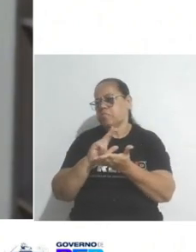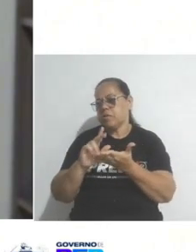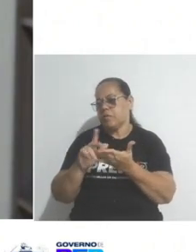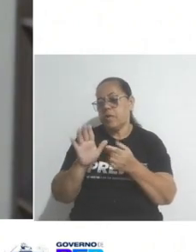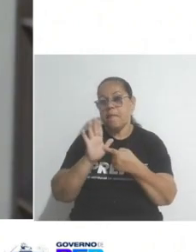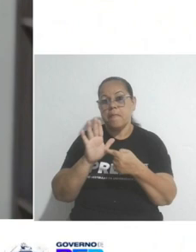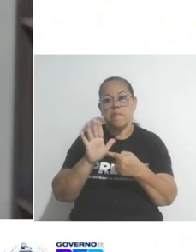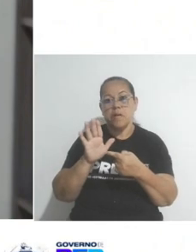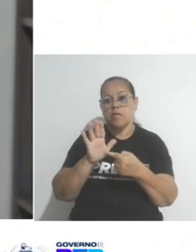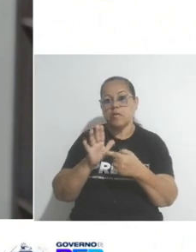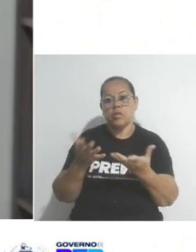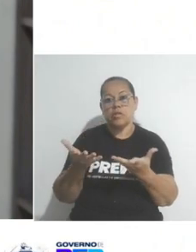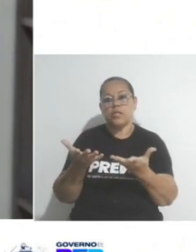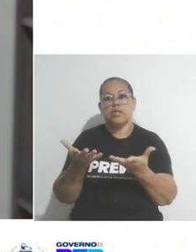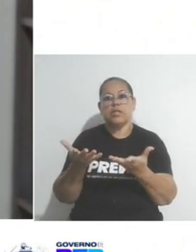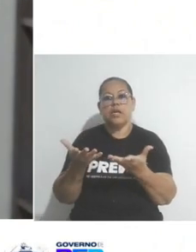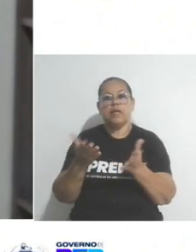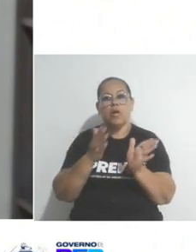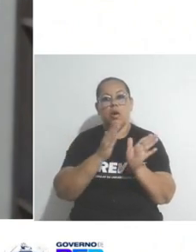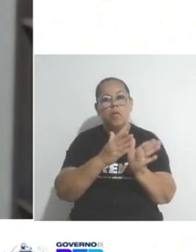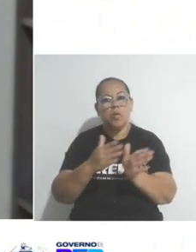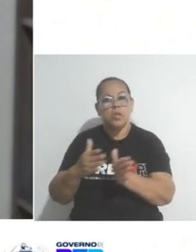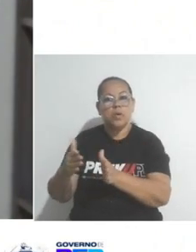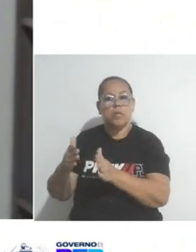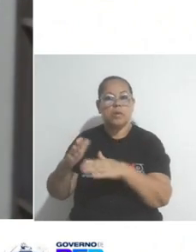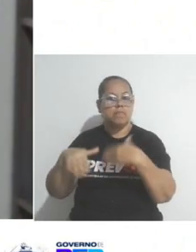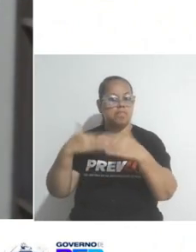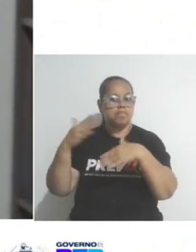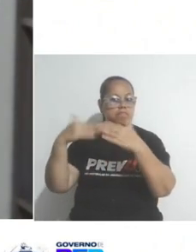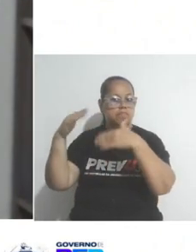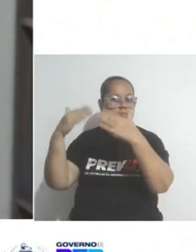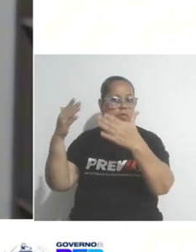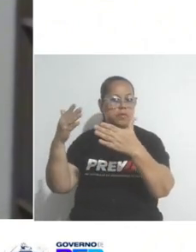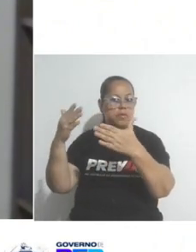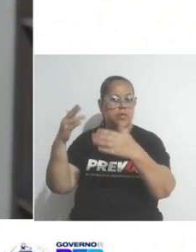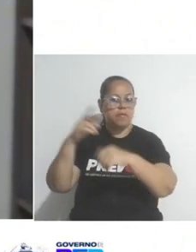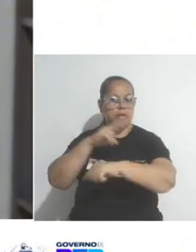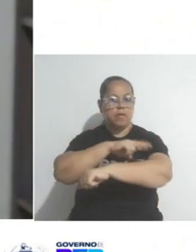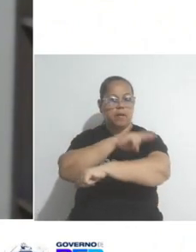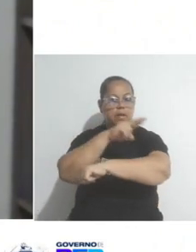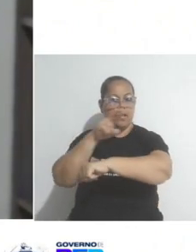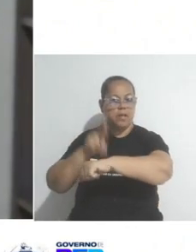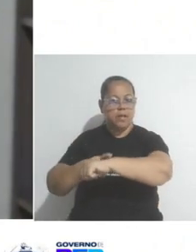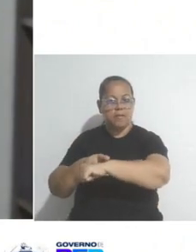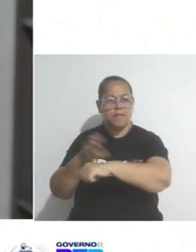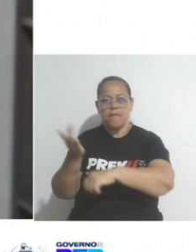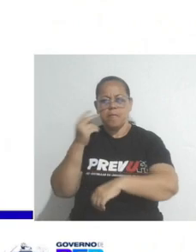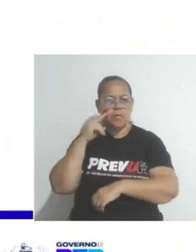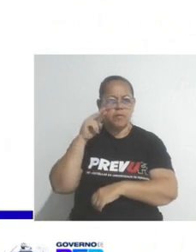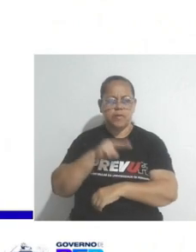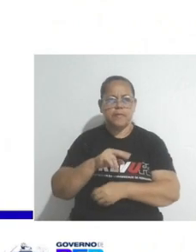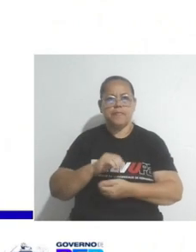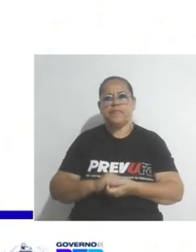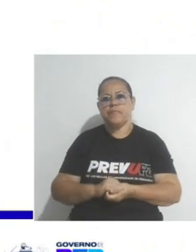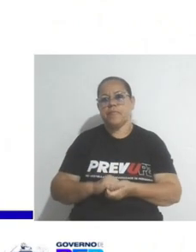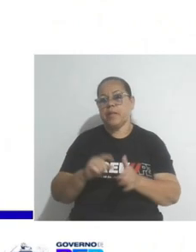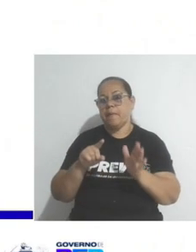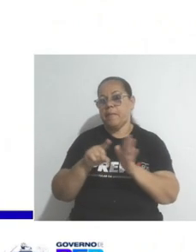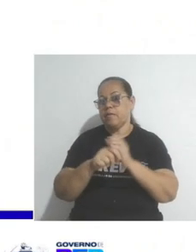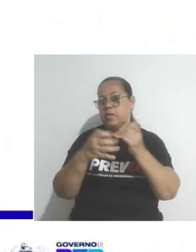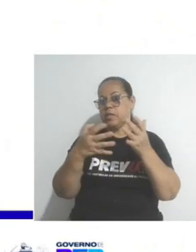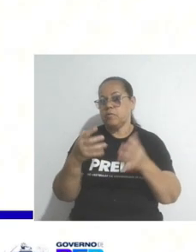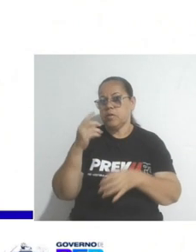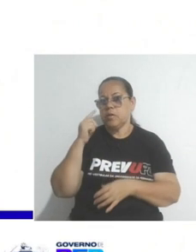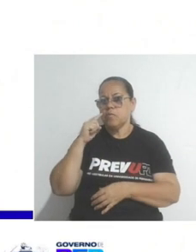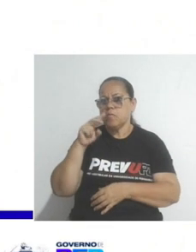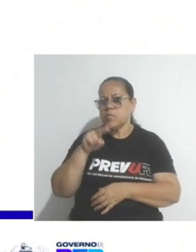apresentar uma sequência evolutiva do relevo ok vamos olhar para ela a questão diz assim observe